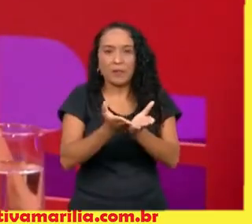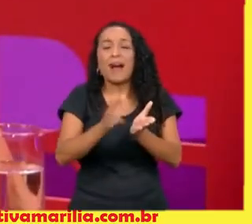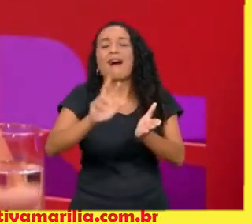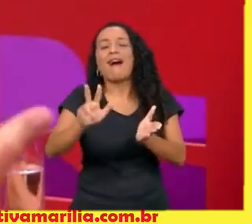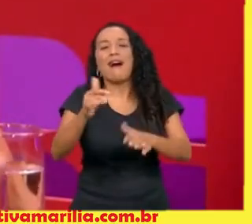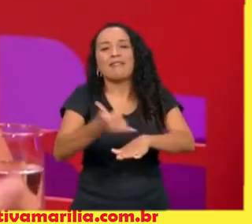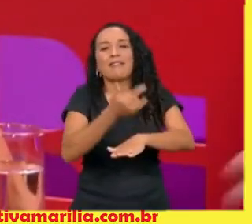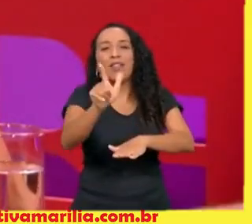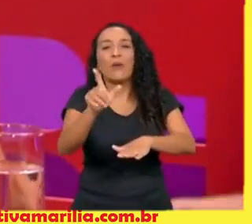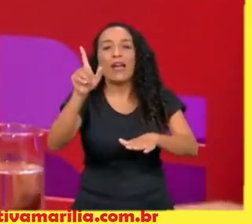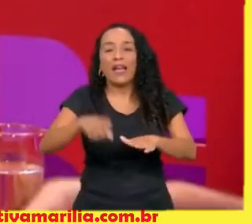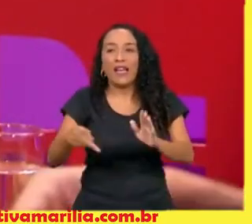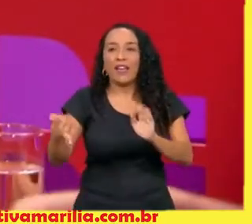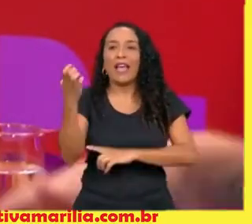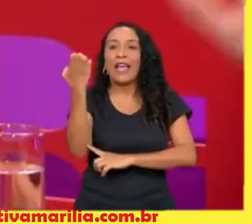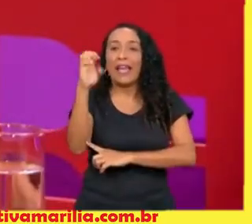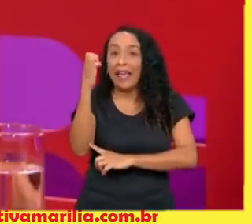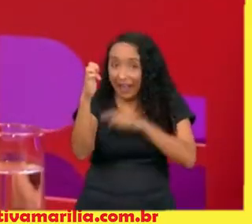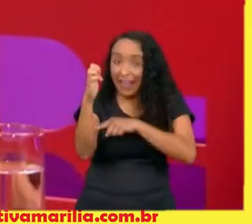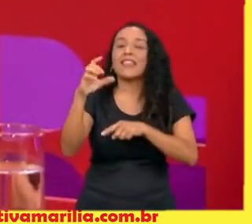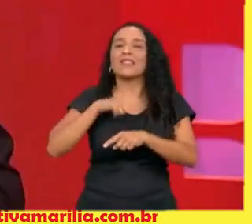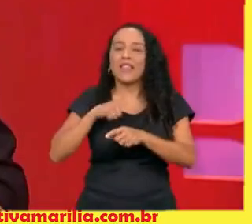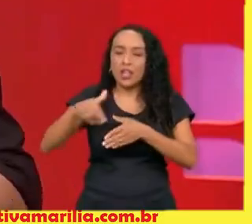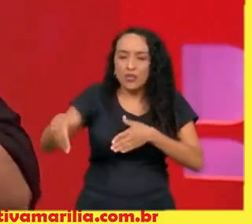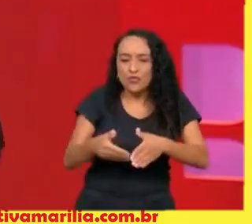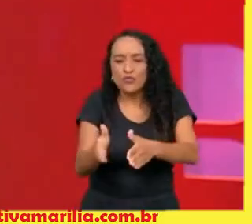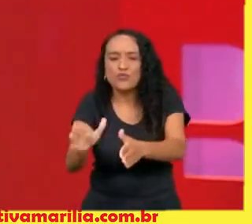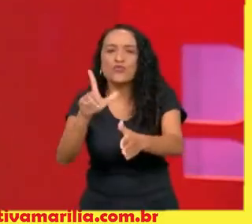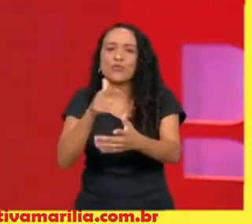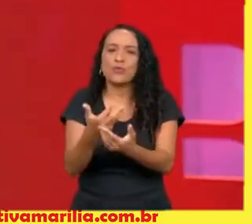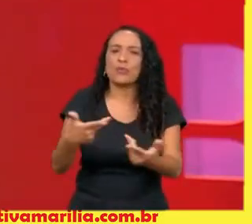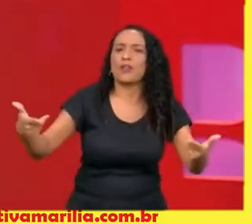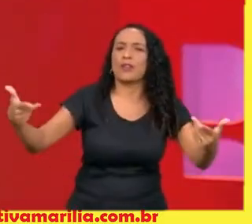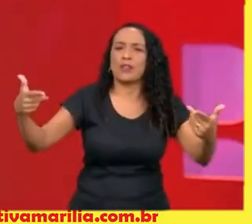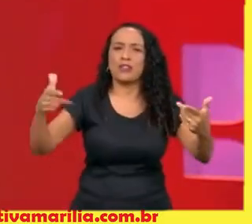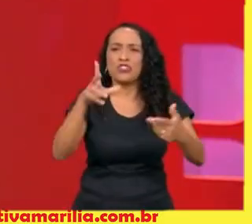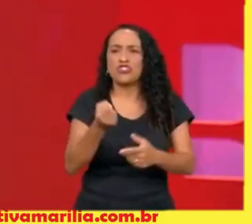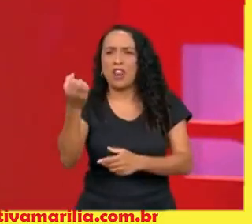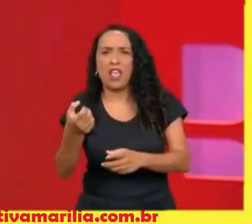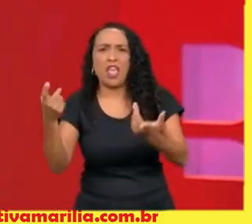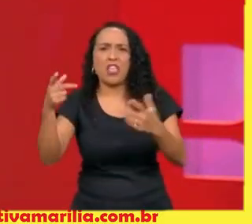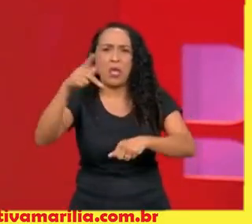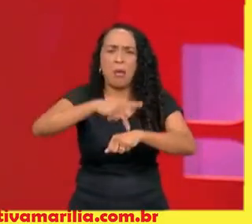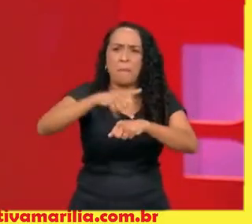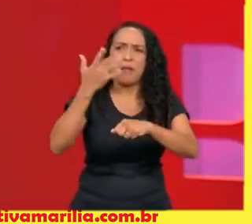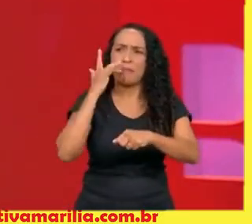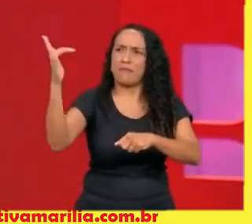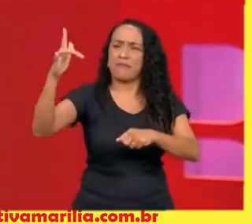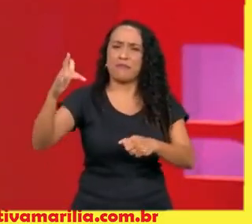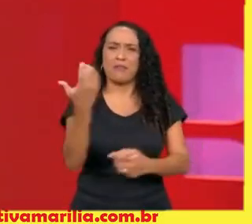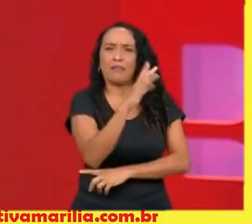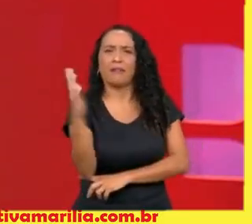Éden, isso. Jerusalém é outra coisa. Onde corriam os rios de leite e mel e as pedras preciosas afloravam na